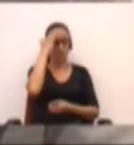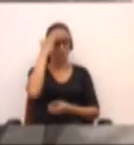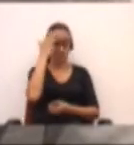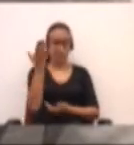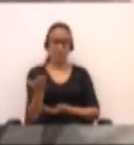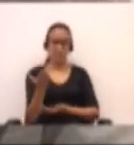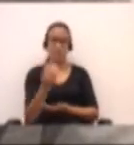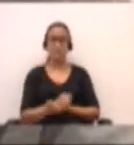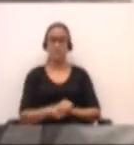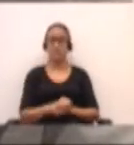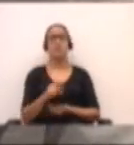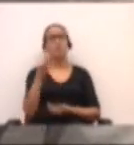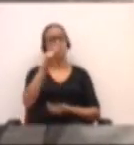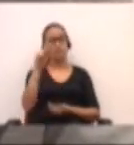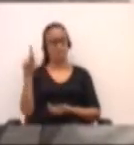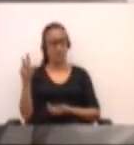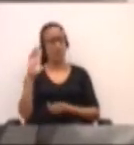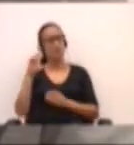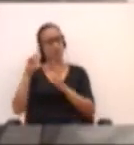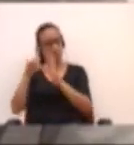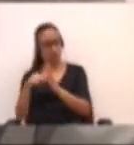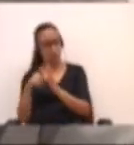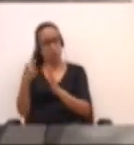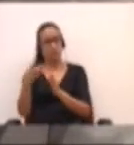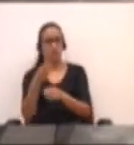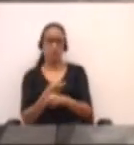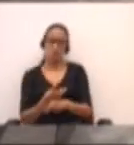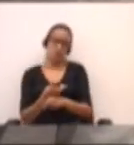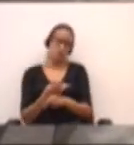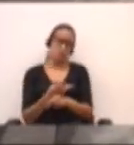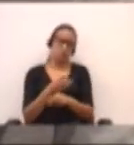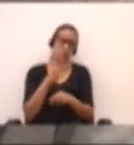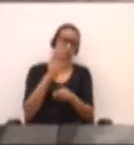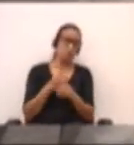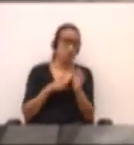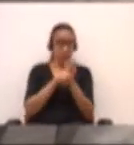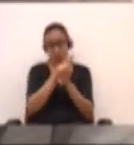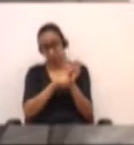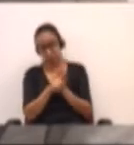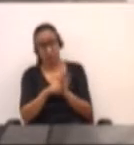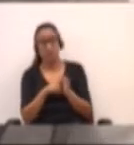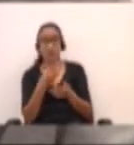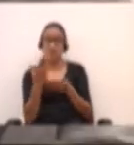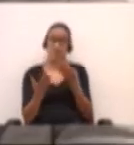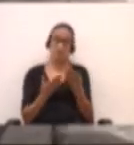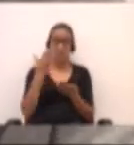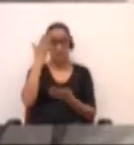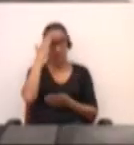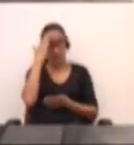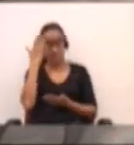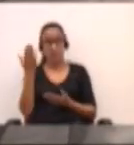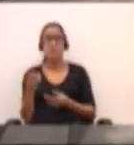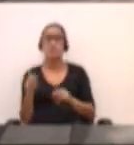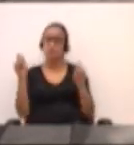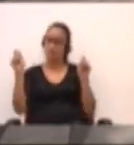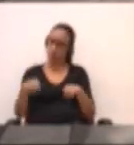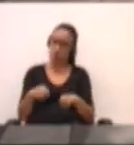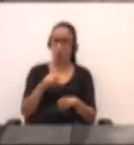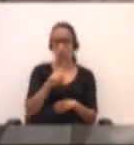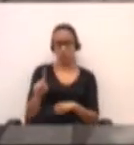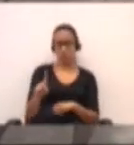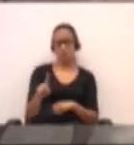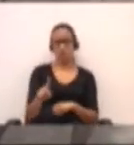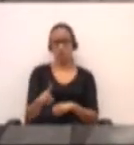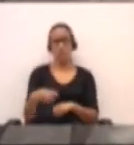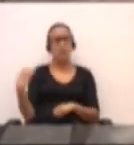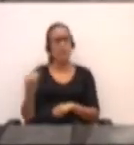vai verificar junto ao jurídico se há a possibilidade de... Eu não vejo problema nenhum. O importante é fazer o melhor em